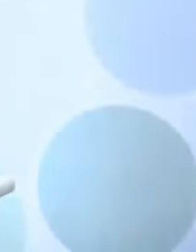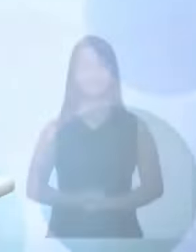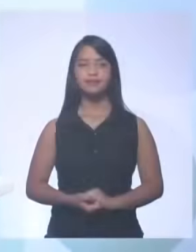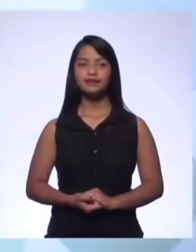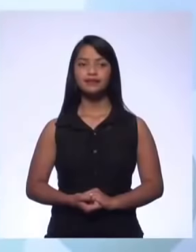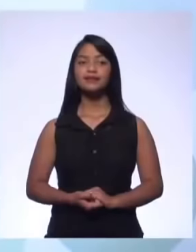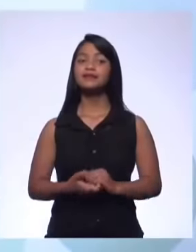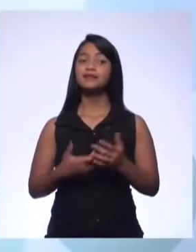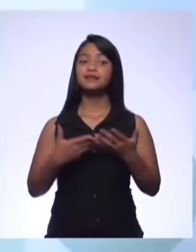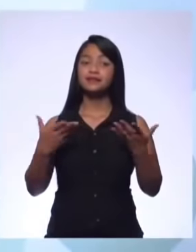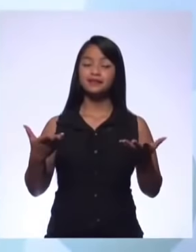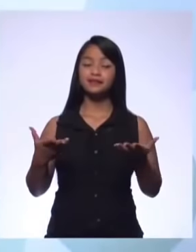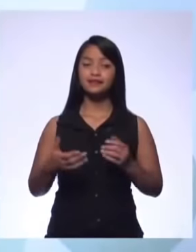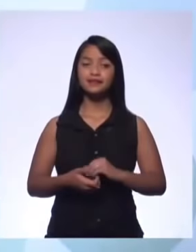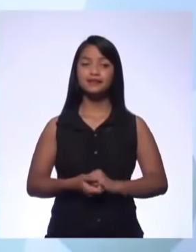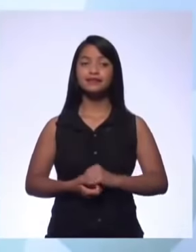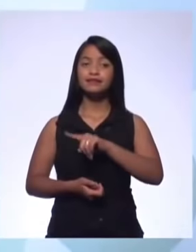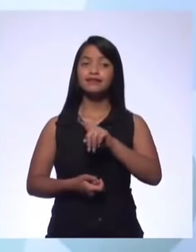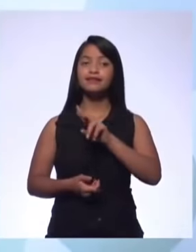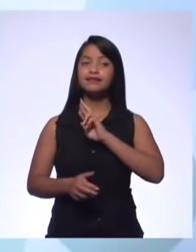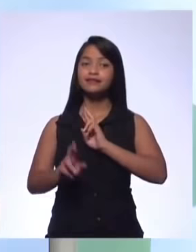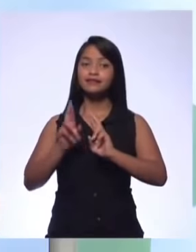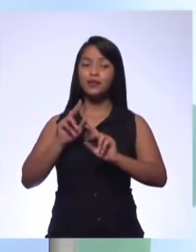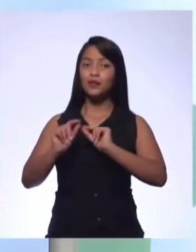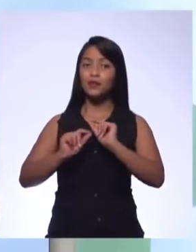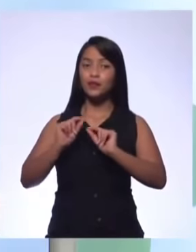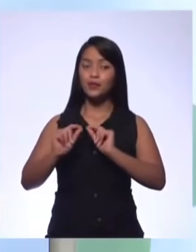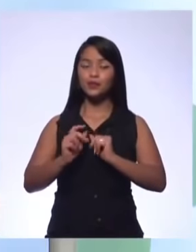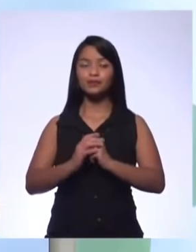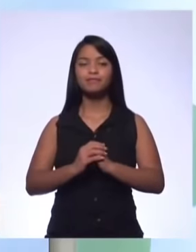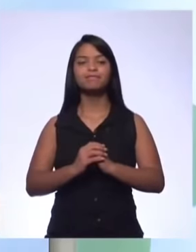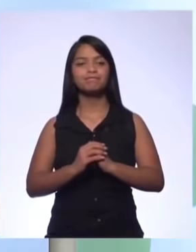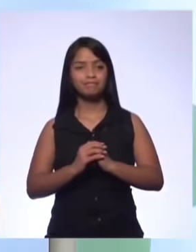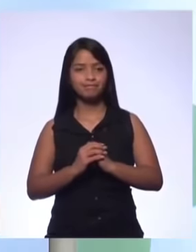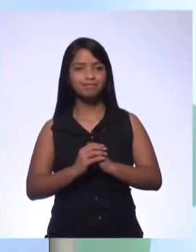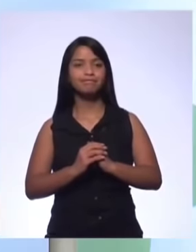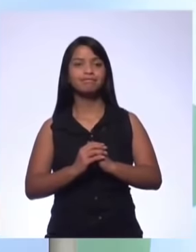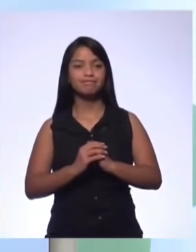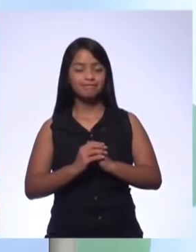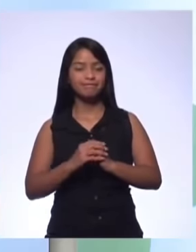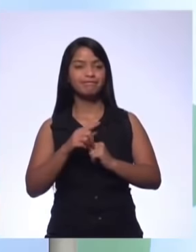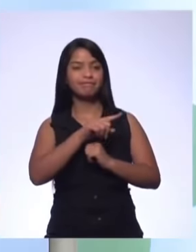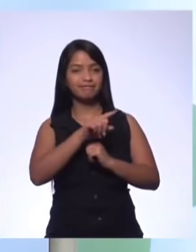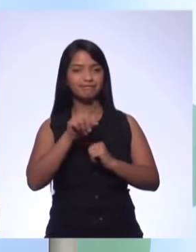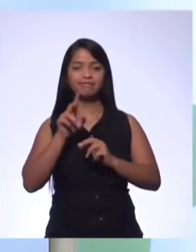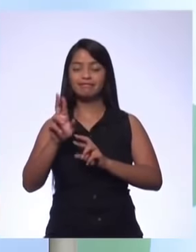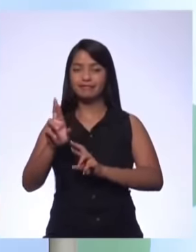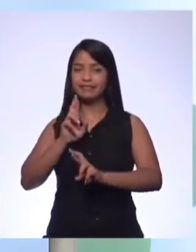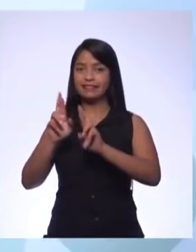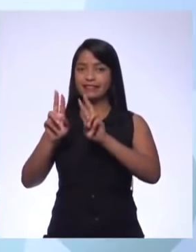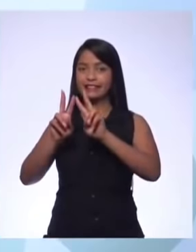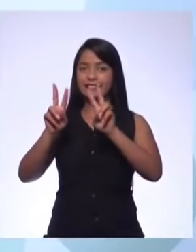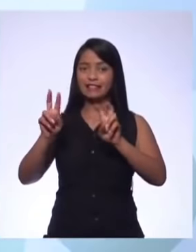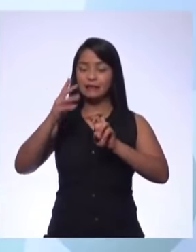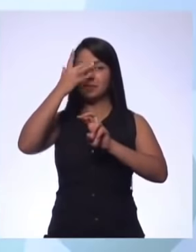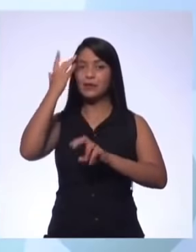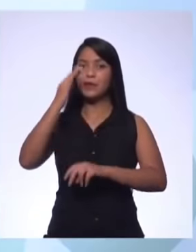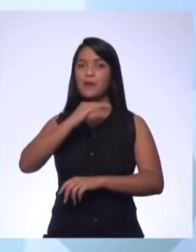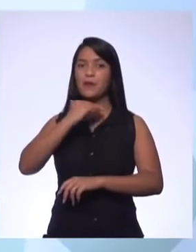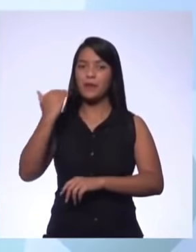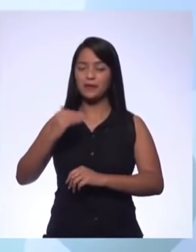E aí, Mônica, o que eles colocaram? E aí que o papo aqui está sobre o defunto. Tem uns falando que eu espero que o marido dela